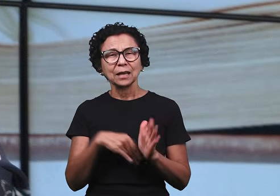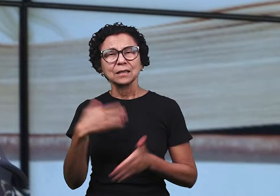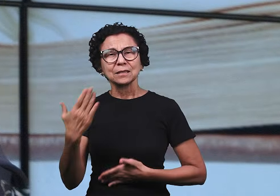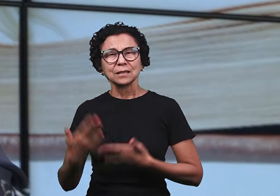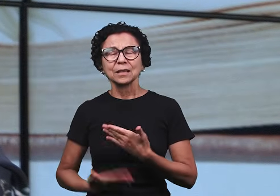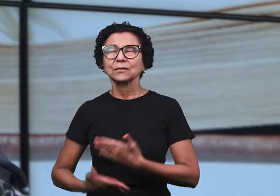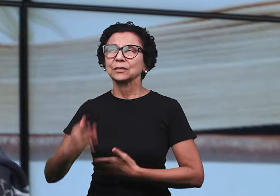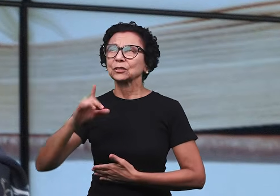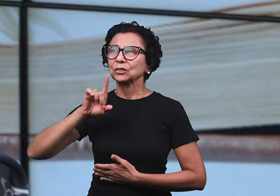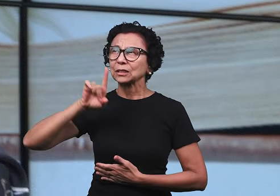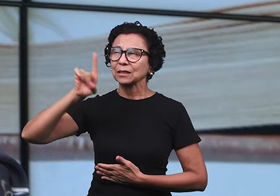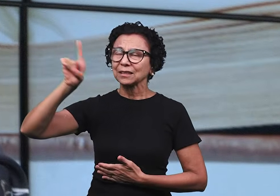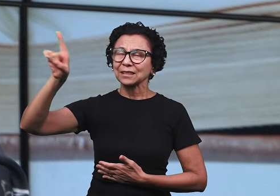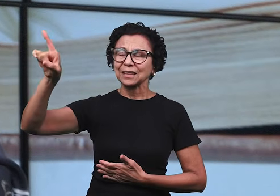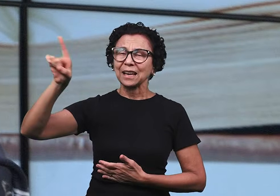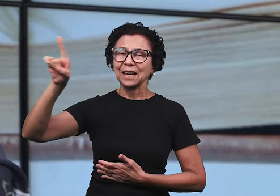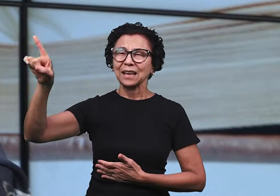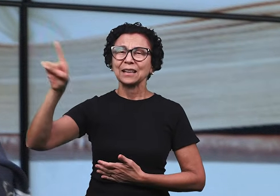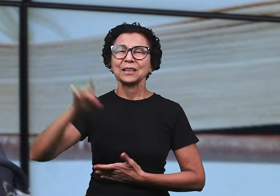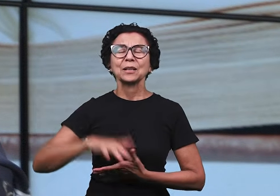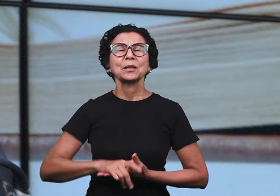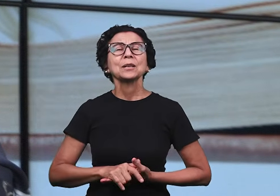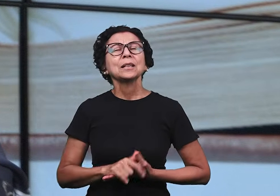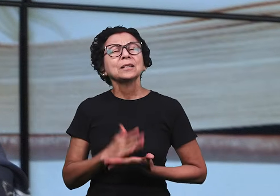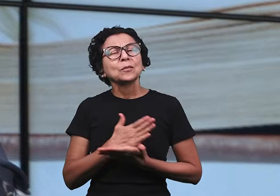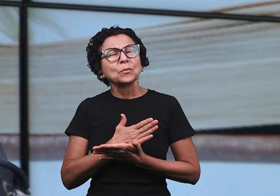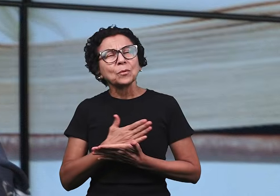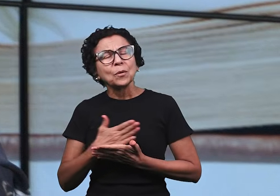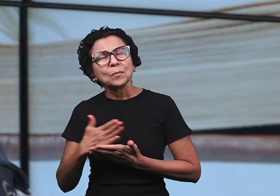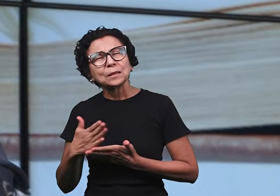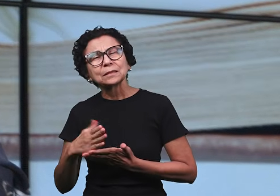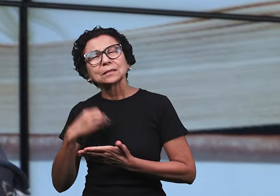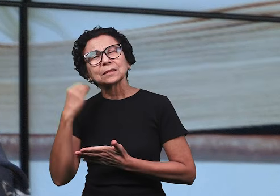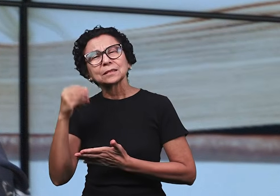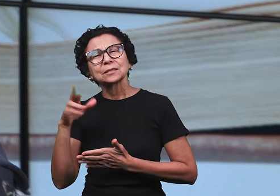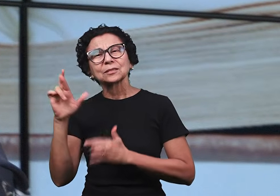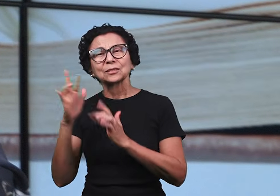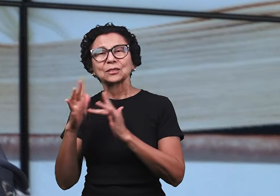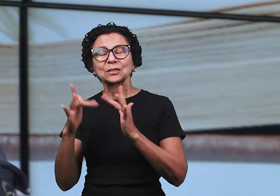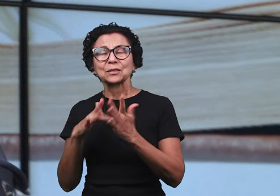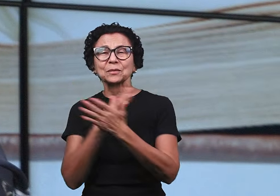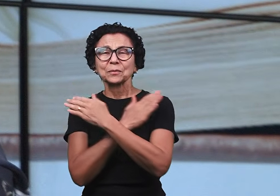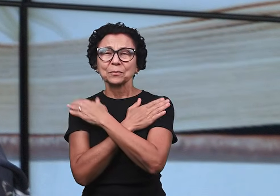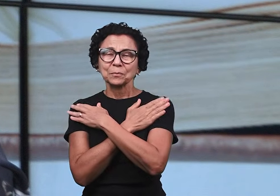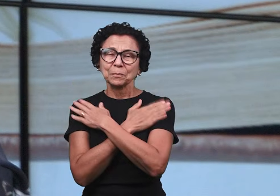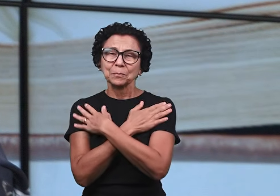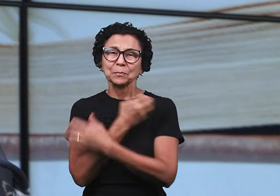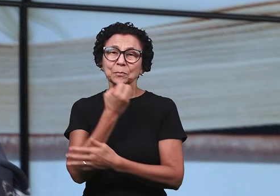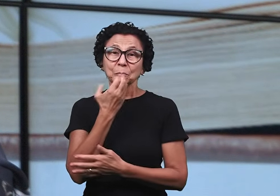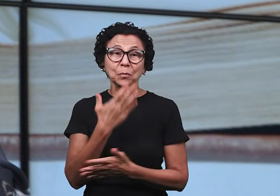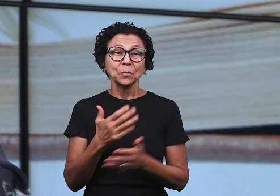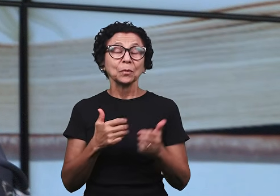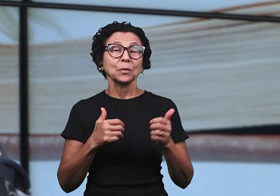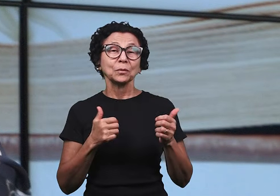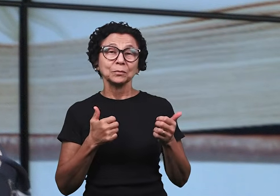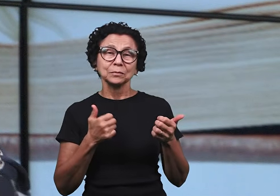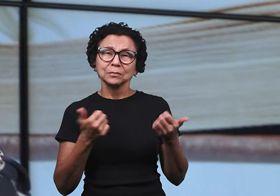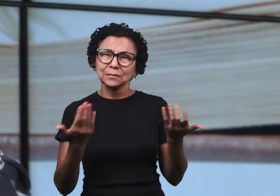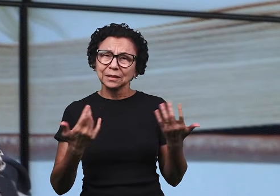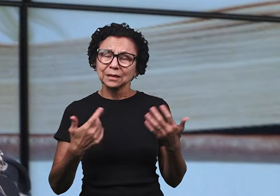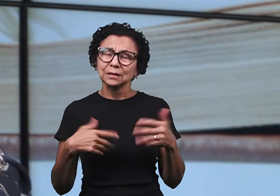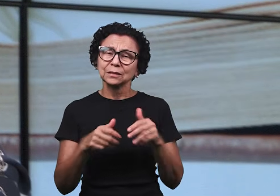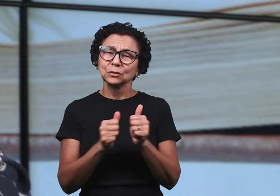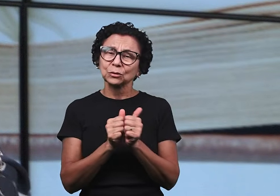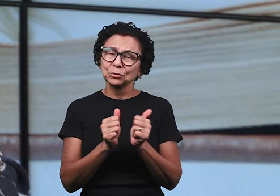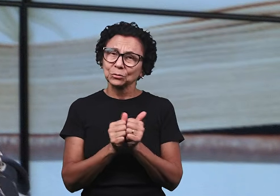Cristo, aquelas que ainda estão conhecendo o Senhor Jesus. É sempre muito bom nós estarmos aqui juntas e sabemos